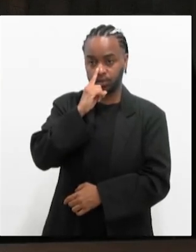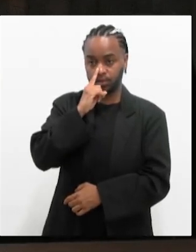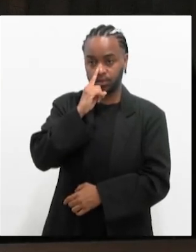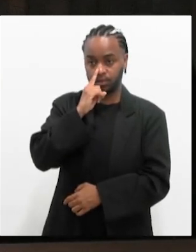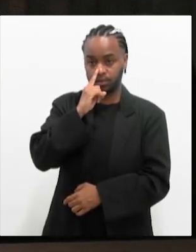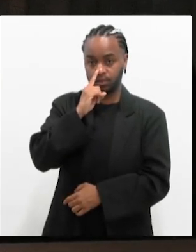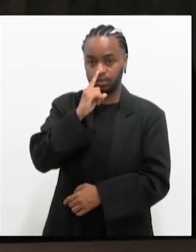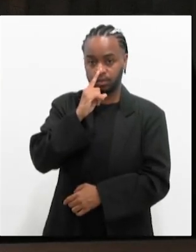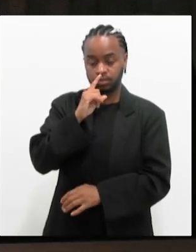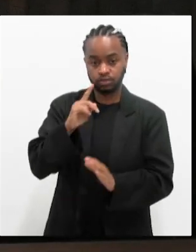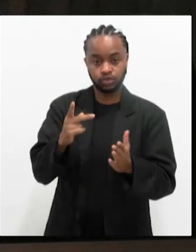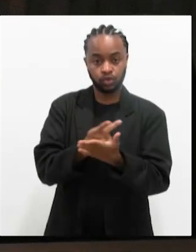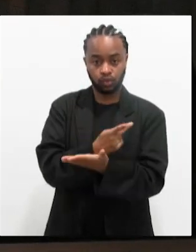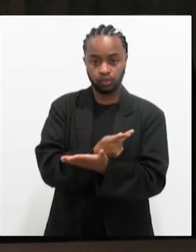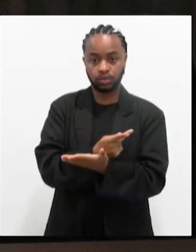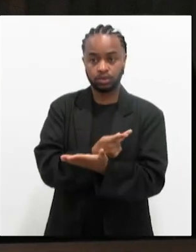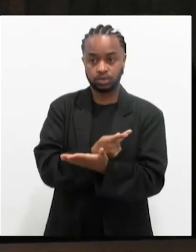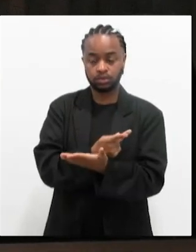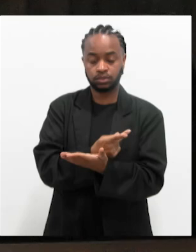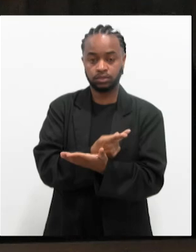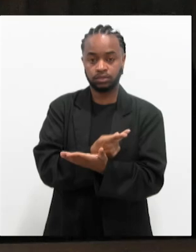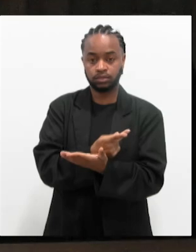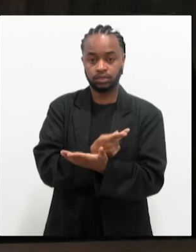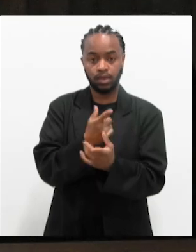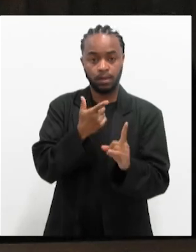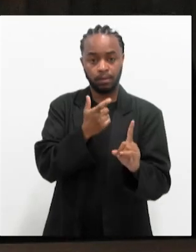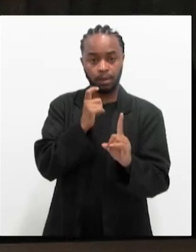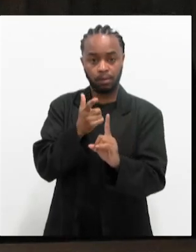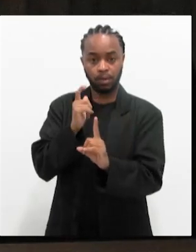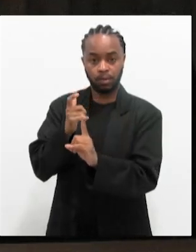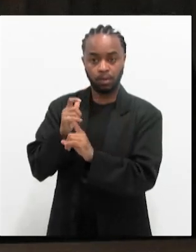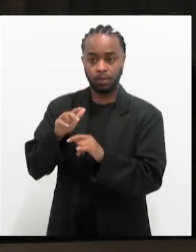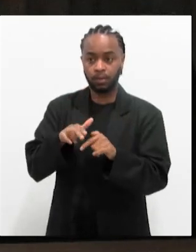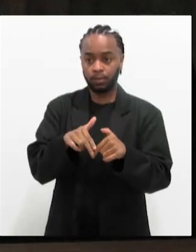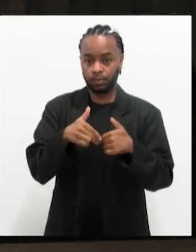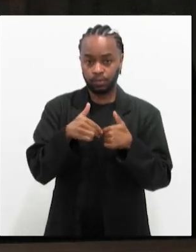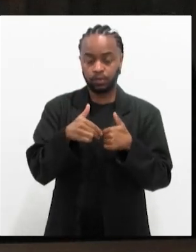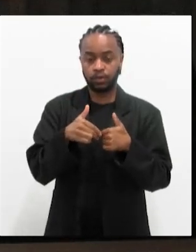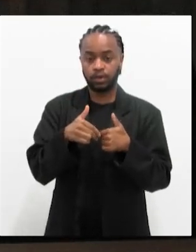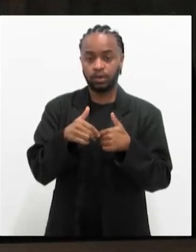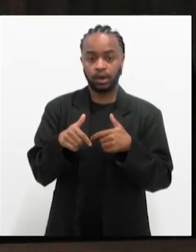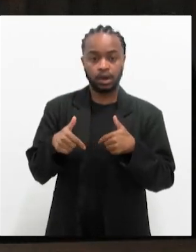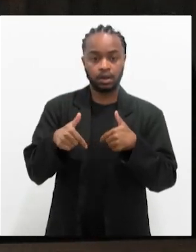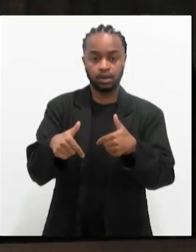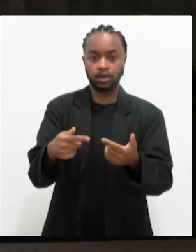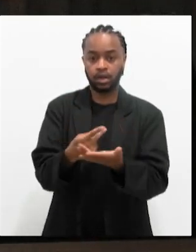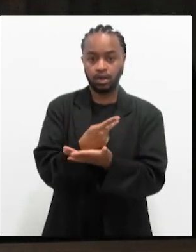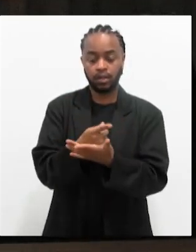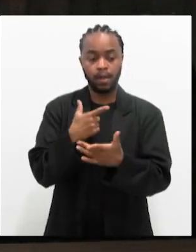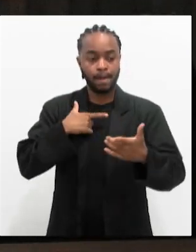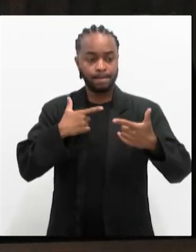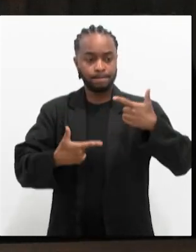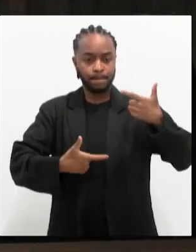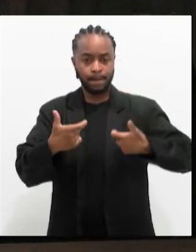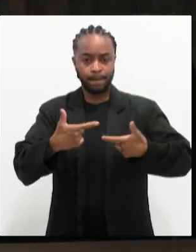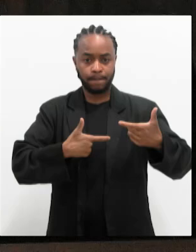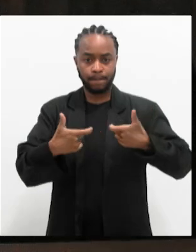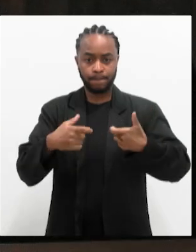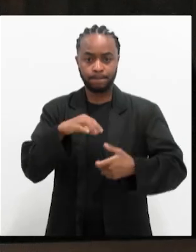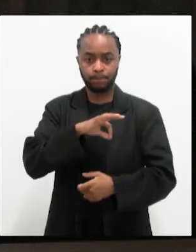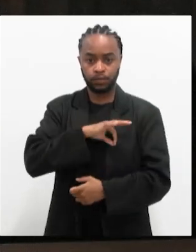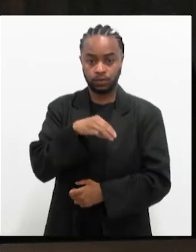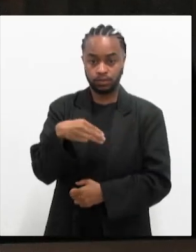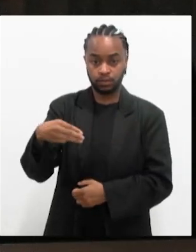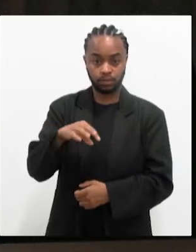do perigo iminente por conta da ilicitude, da troca de tiros com a polícia militar, com a